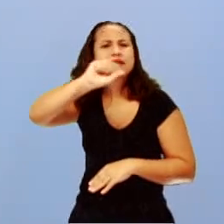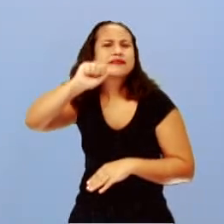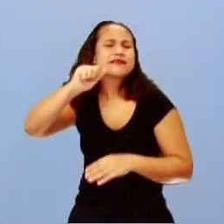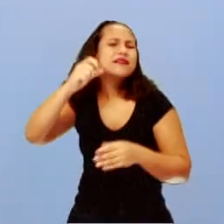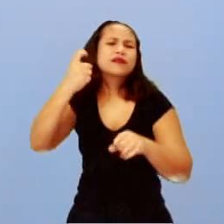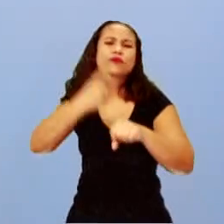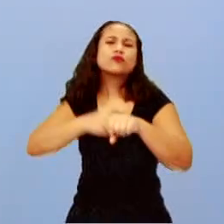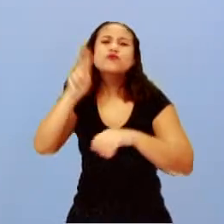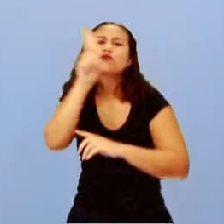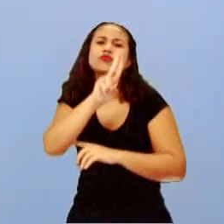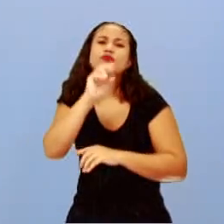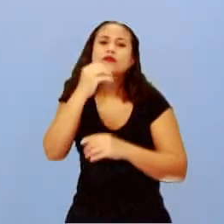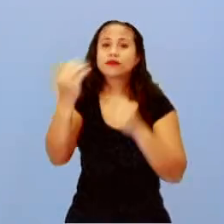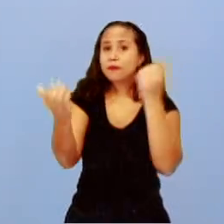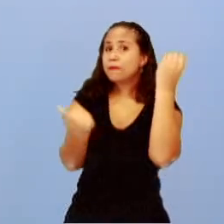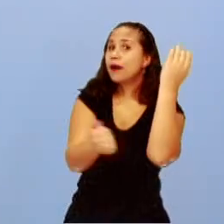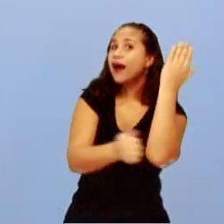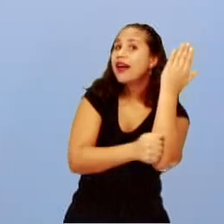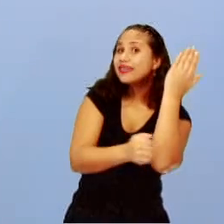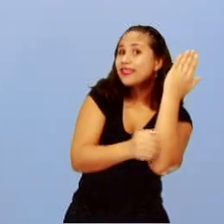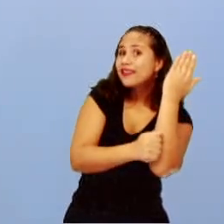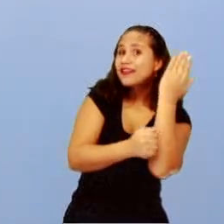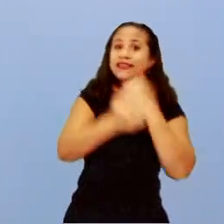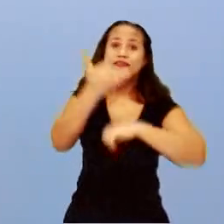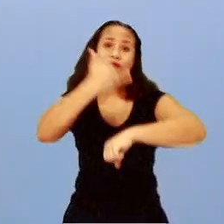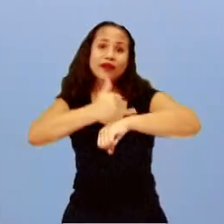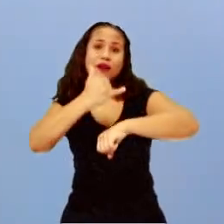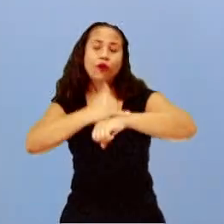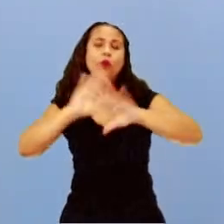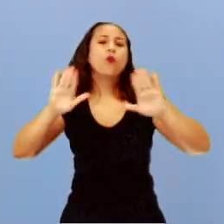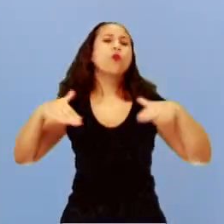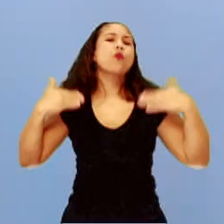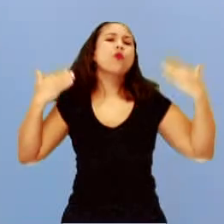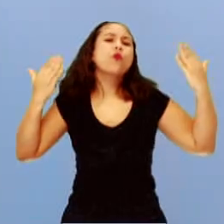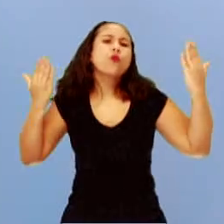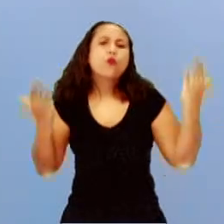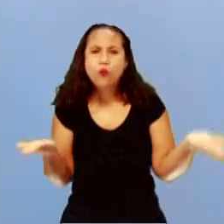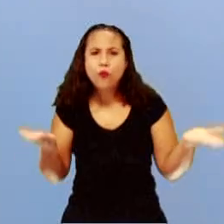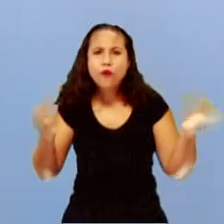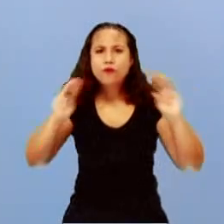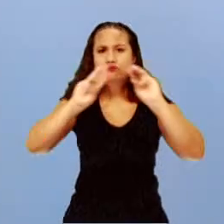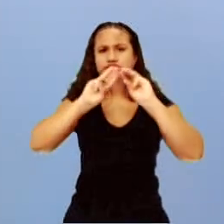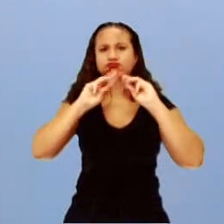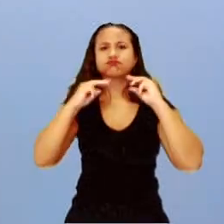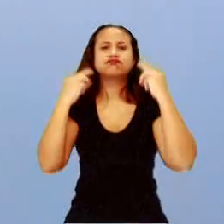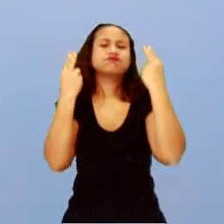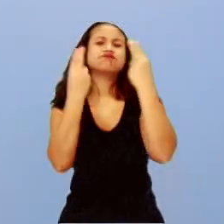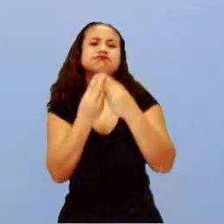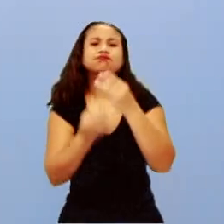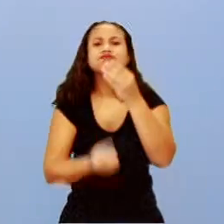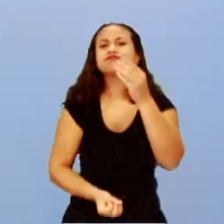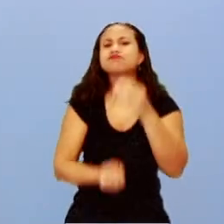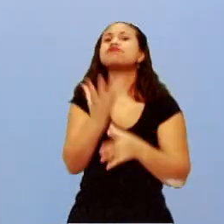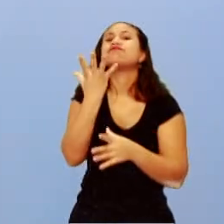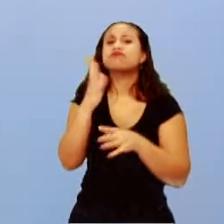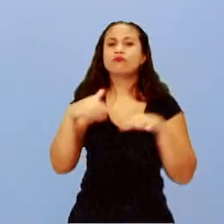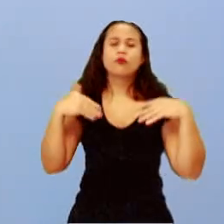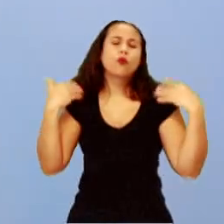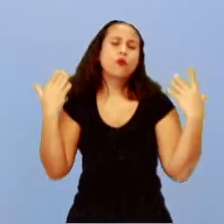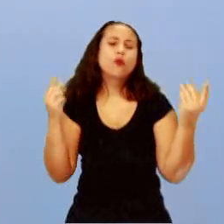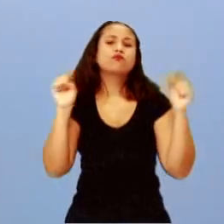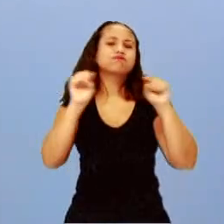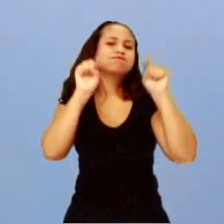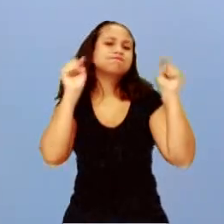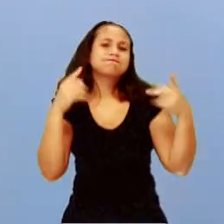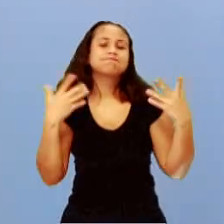Né? Tem mesa que é feita de madeira e é feita de ferro. Vocês vão colocar de que matéria esse objeto é